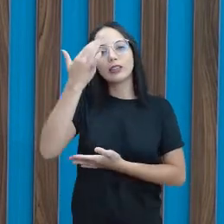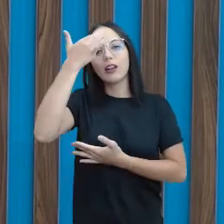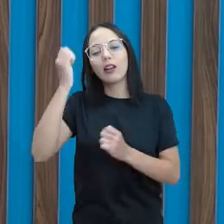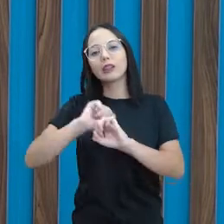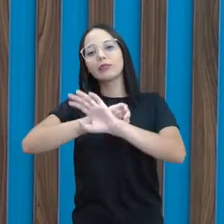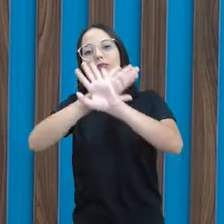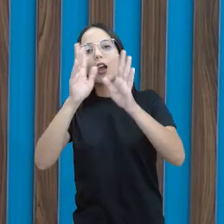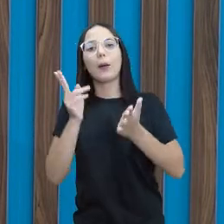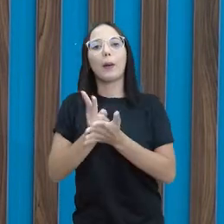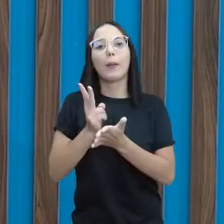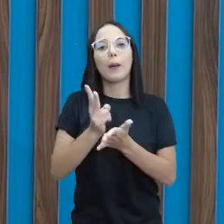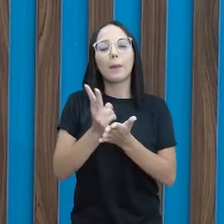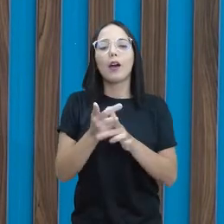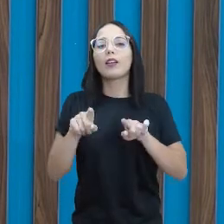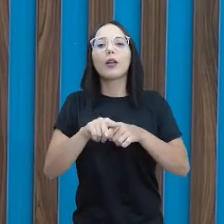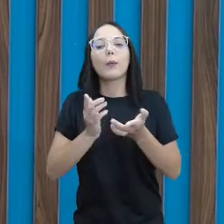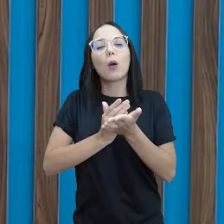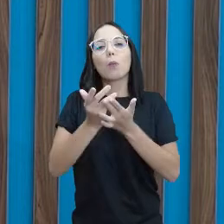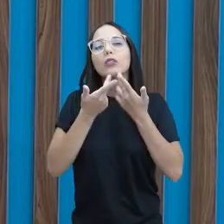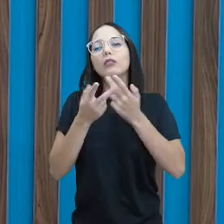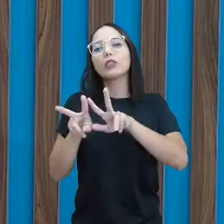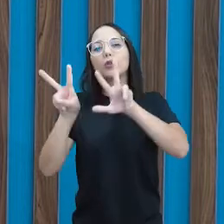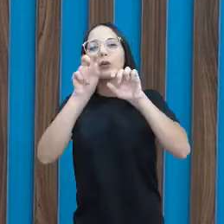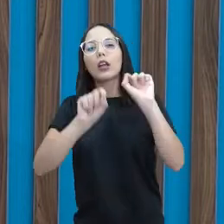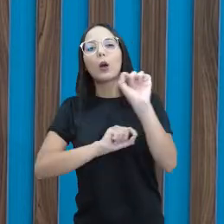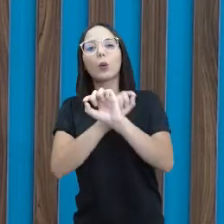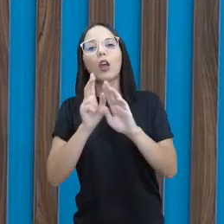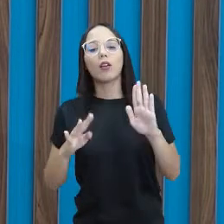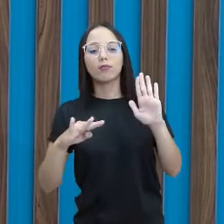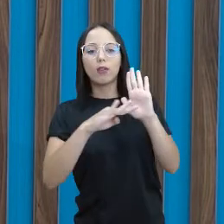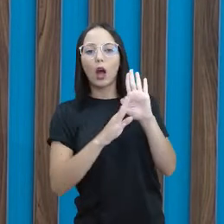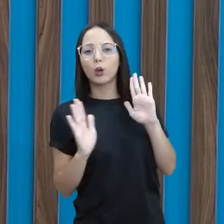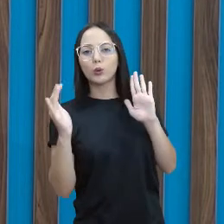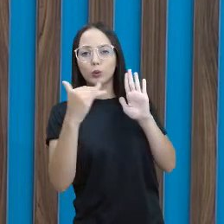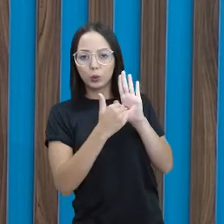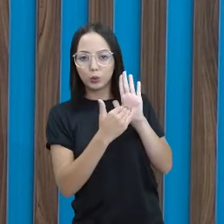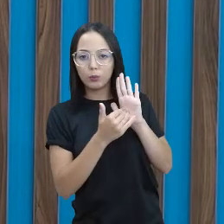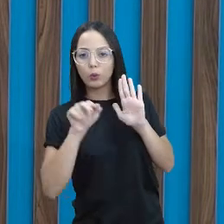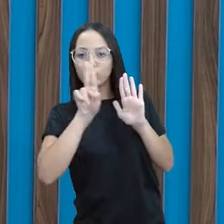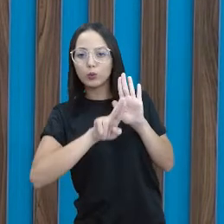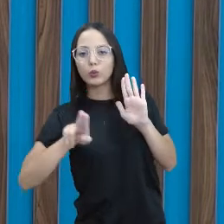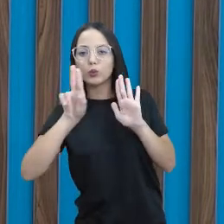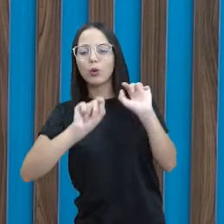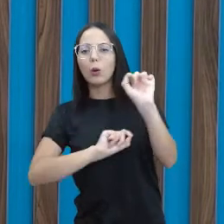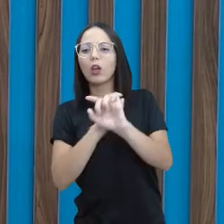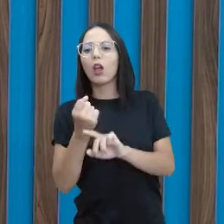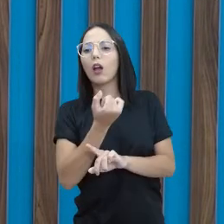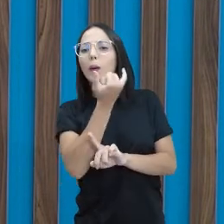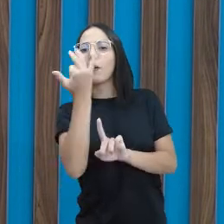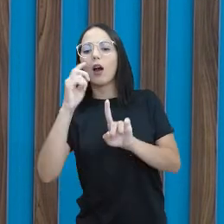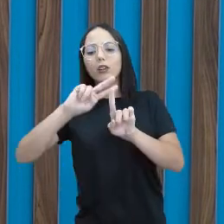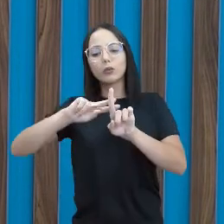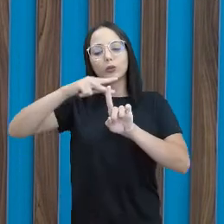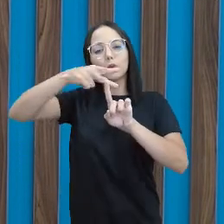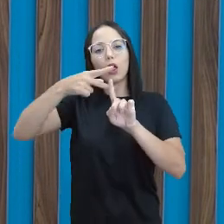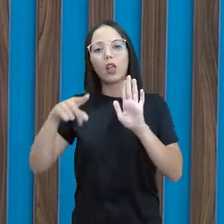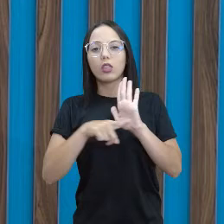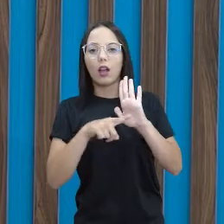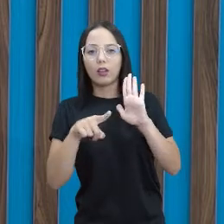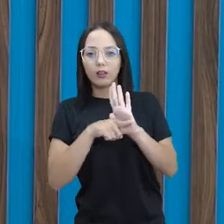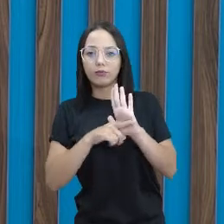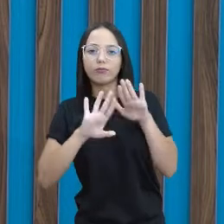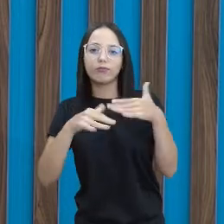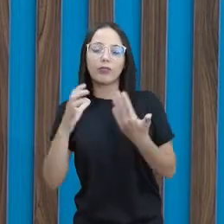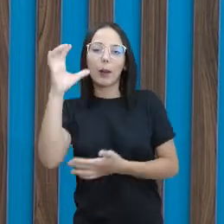raciocínio contínuo e a gente começar a falar sobre o último tópico, né, que a gente utilizou o expoente negativo. Então, a gente